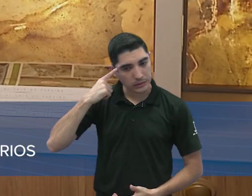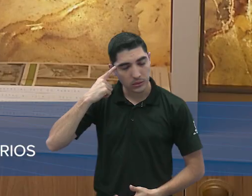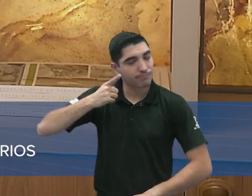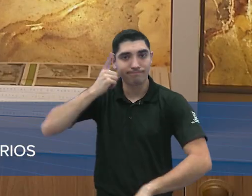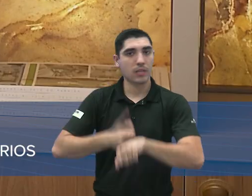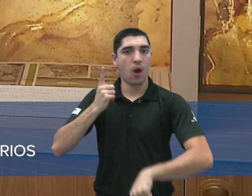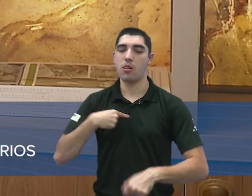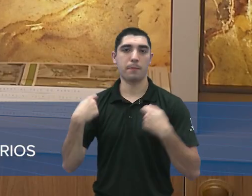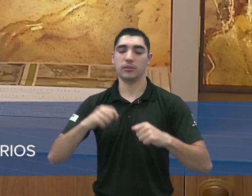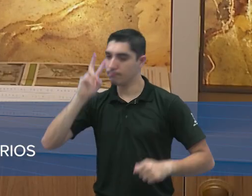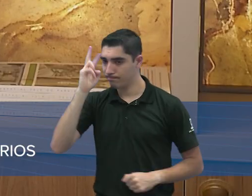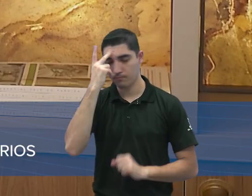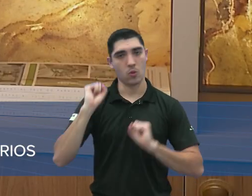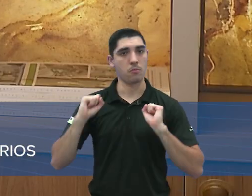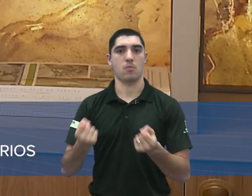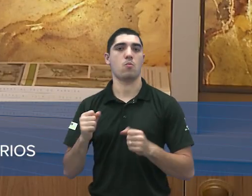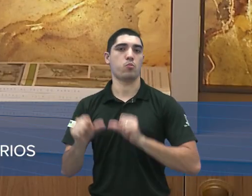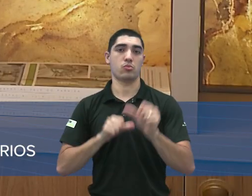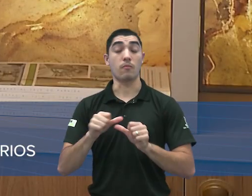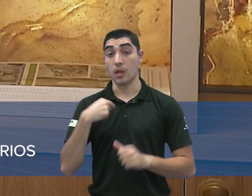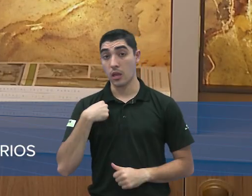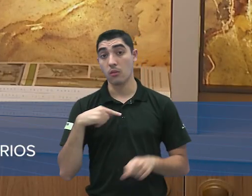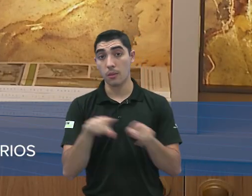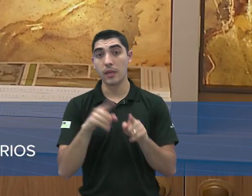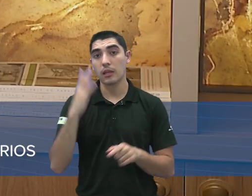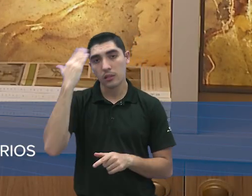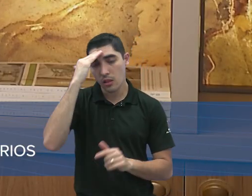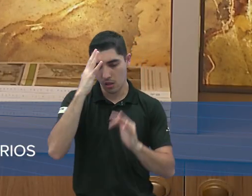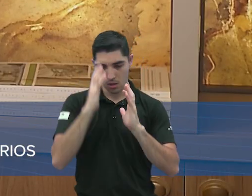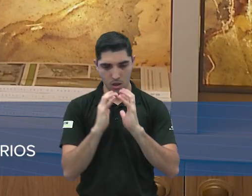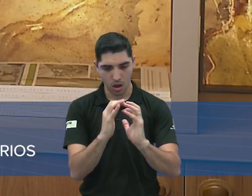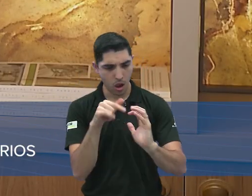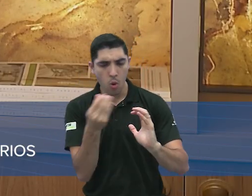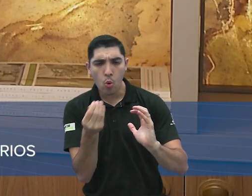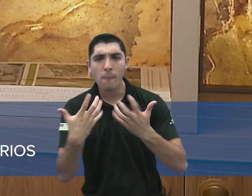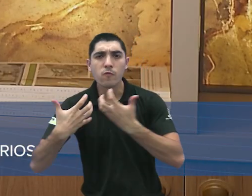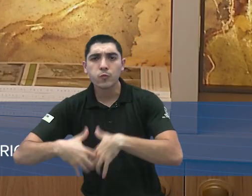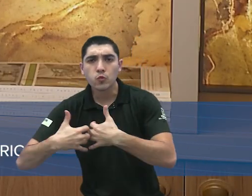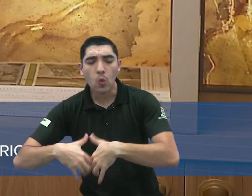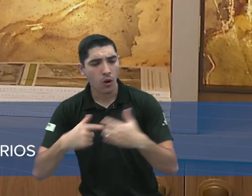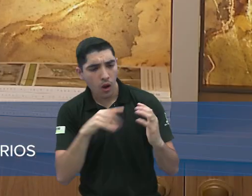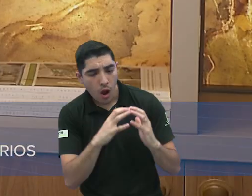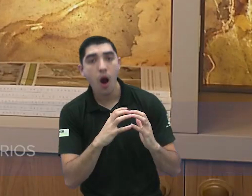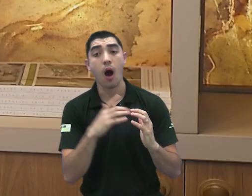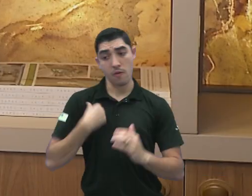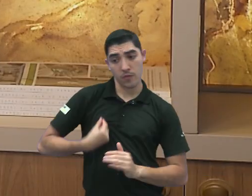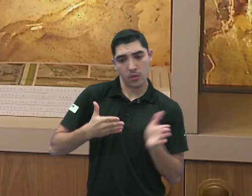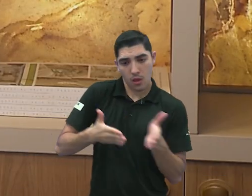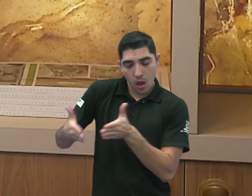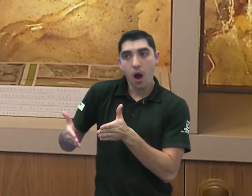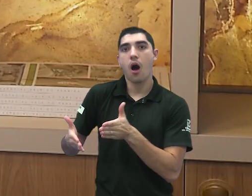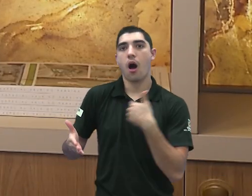radical. Entender como meu cérebro funciona, entender como minha rotina funciona, fez toda a diferença. Porque eu falei,